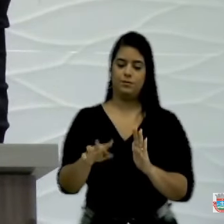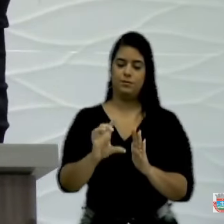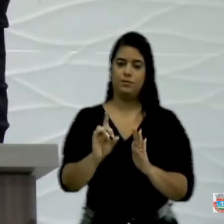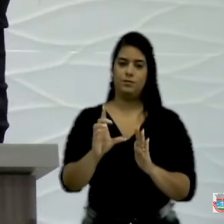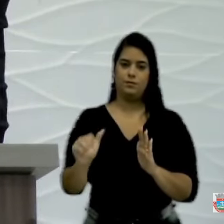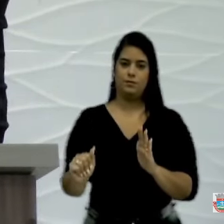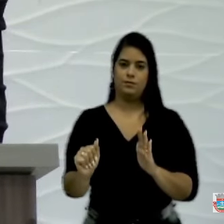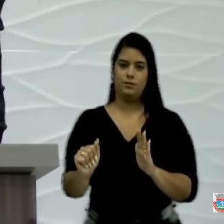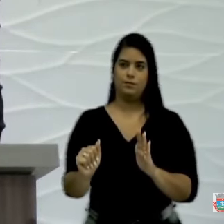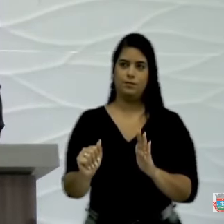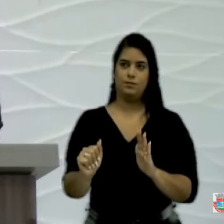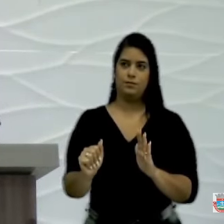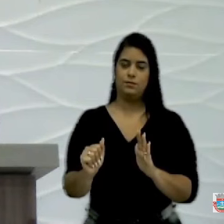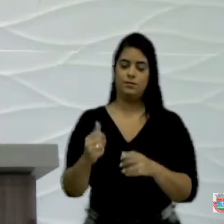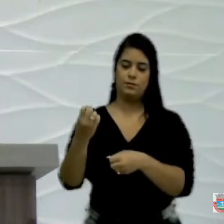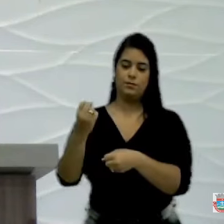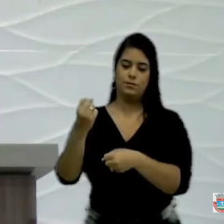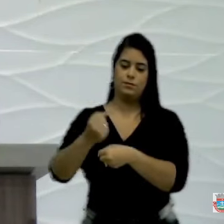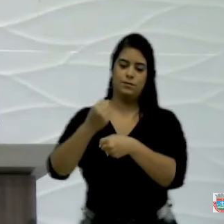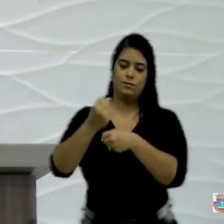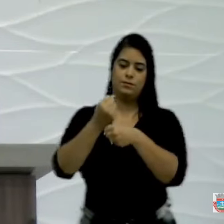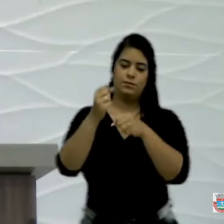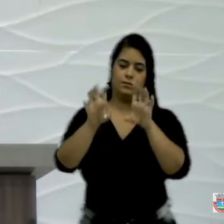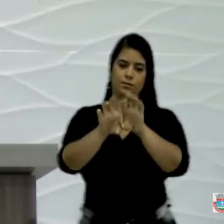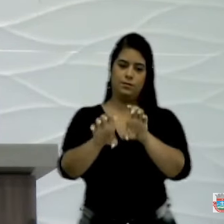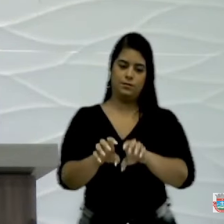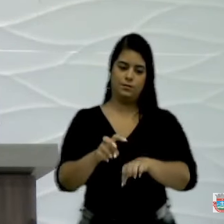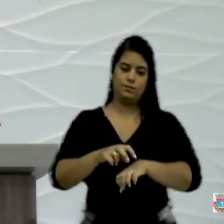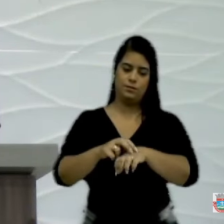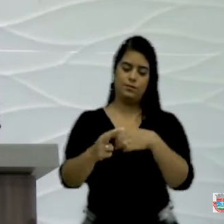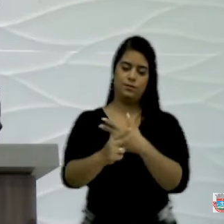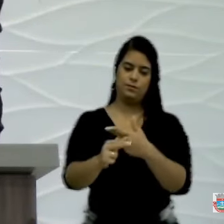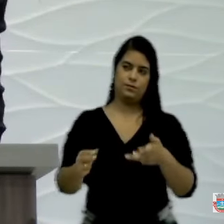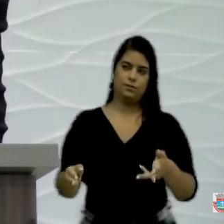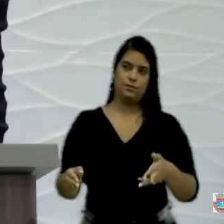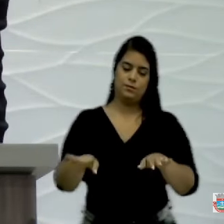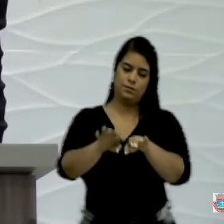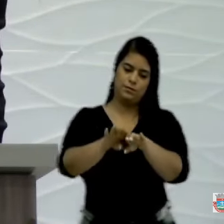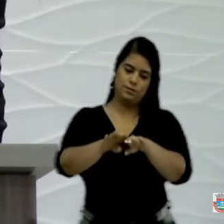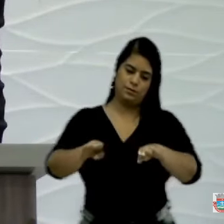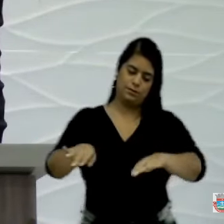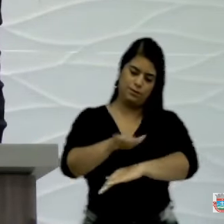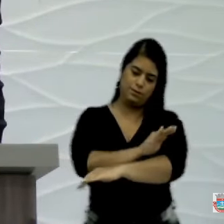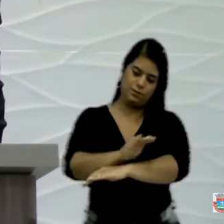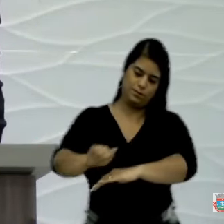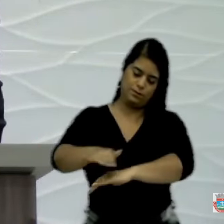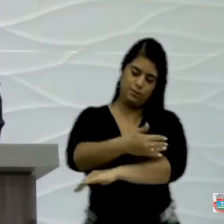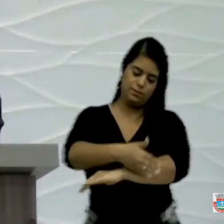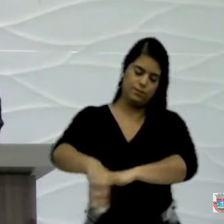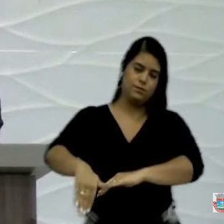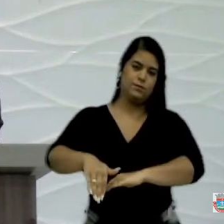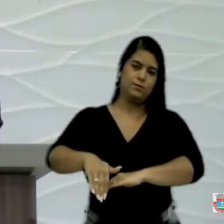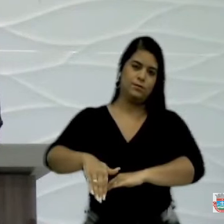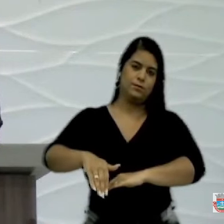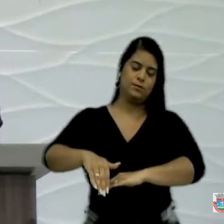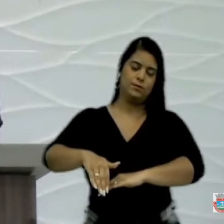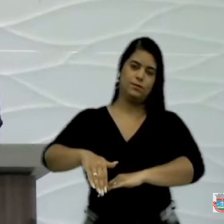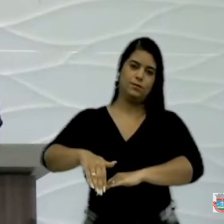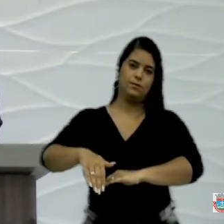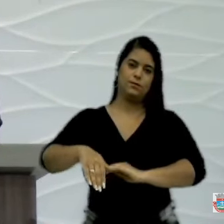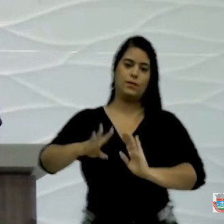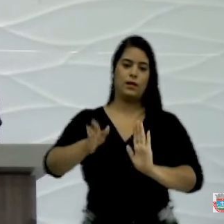para infraestrutura, que é calçamento. Chama-se emenda impositiva.